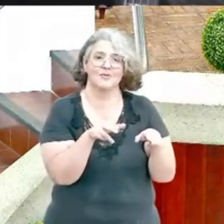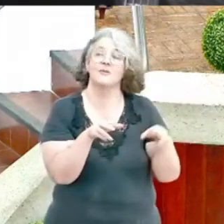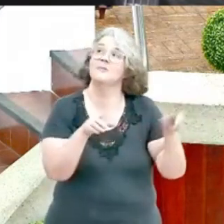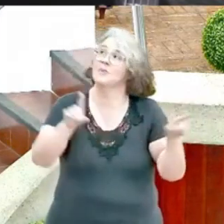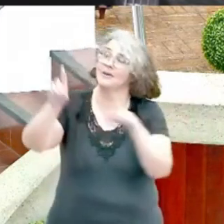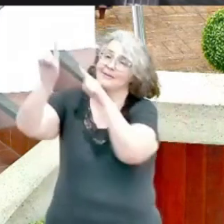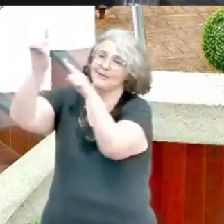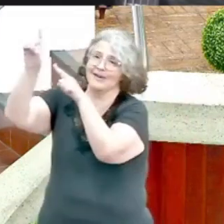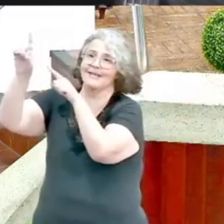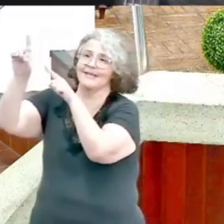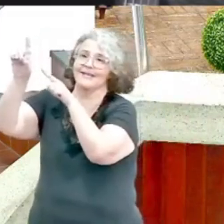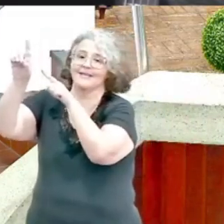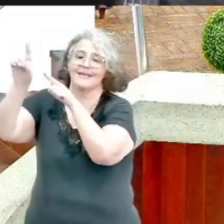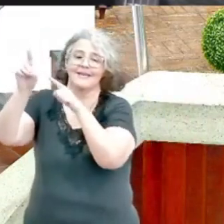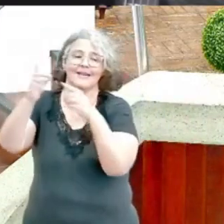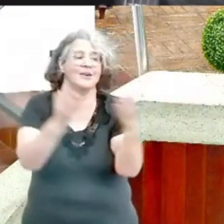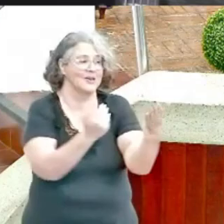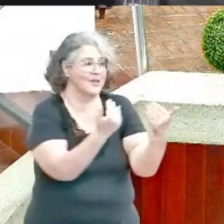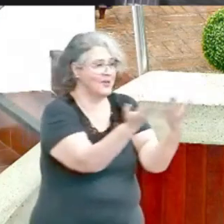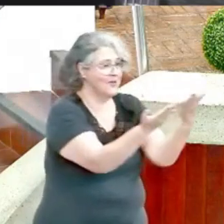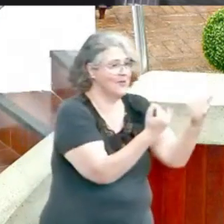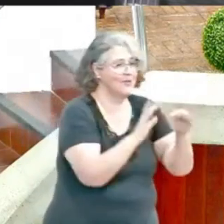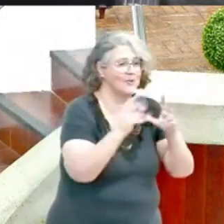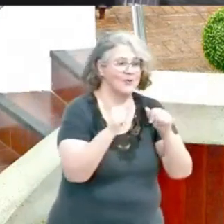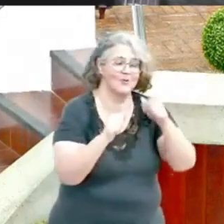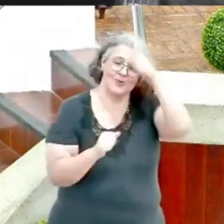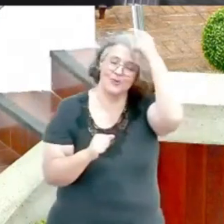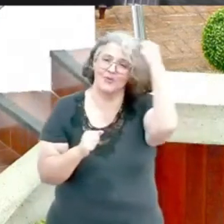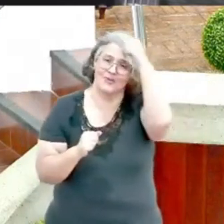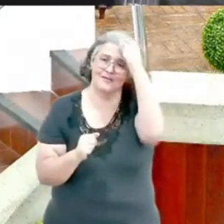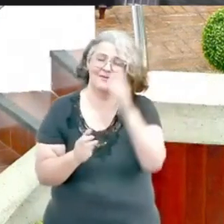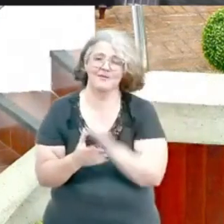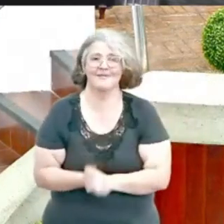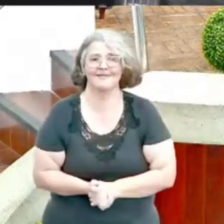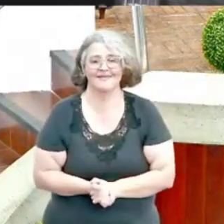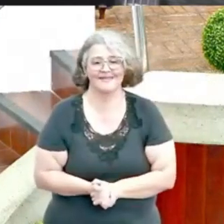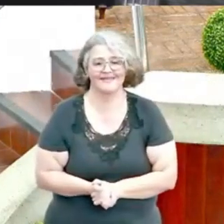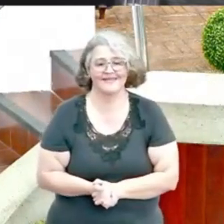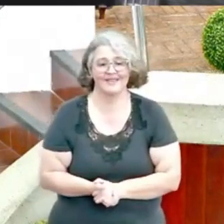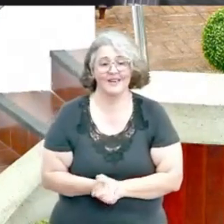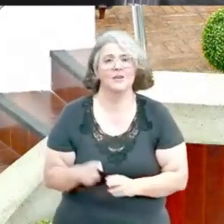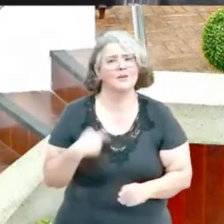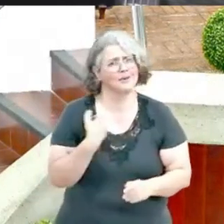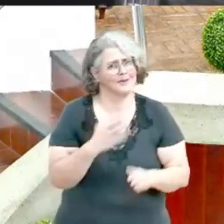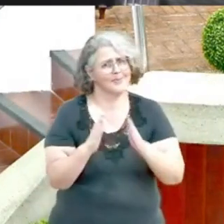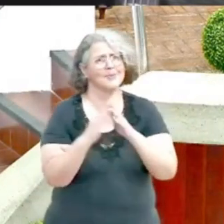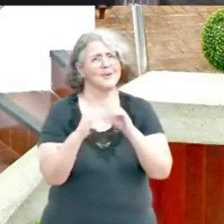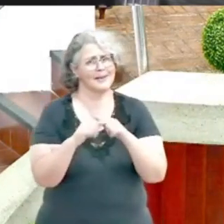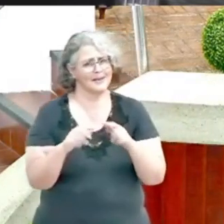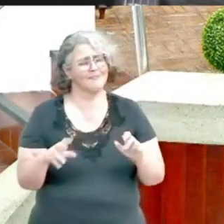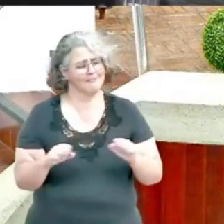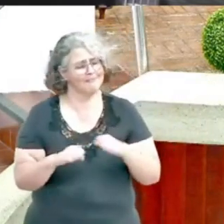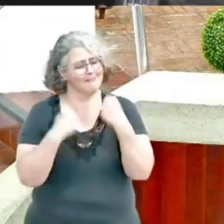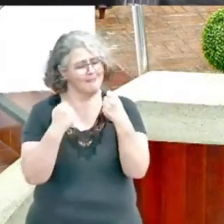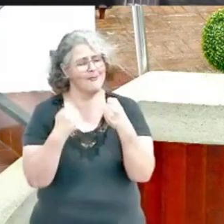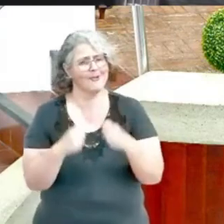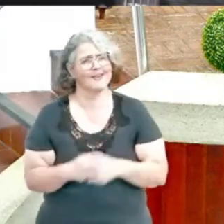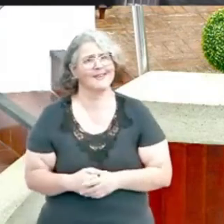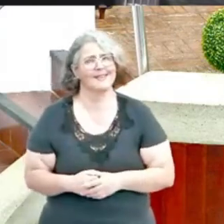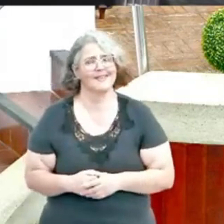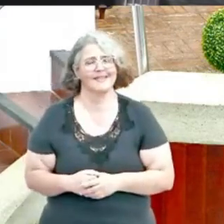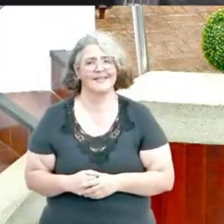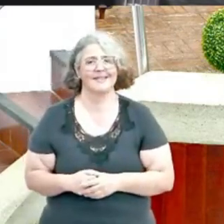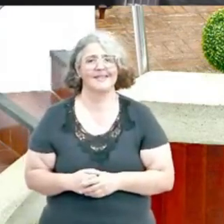Ele e para com todos os santos. Temos uma igreja pujante, meus irmãos. Temos uma igreja que